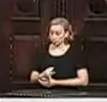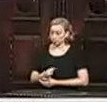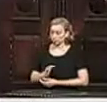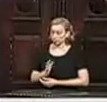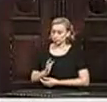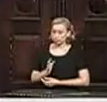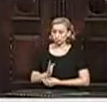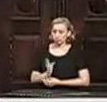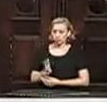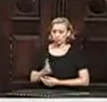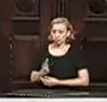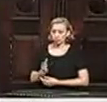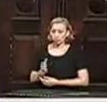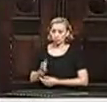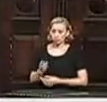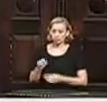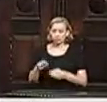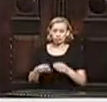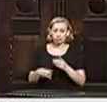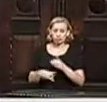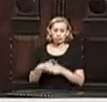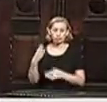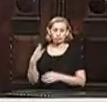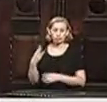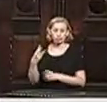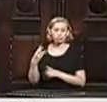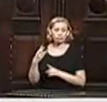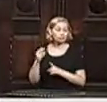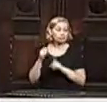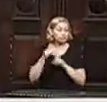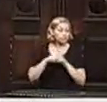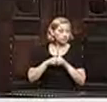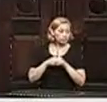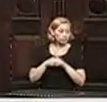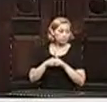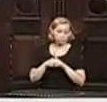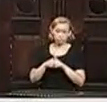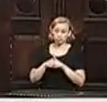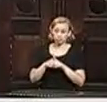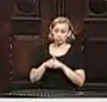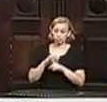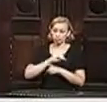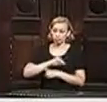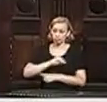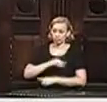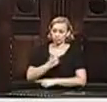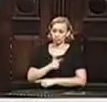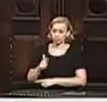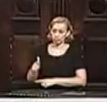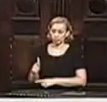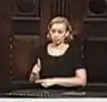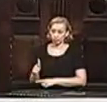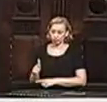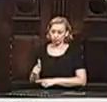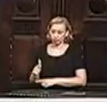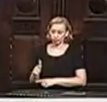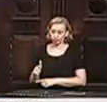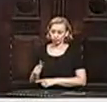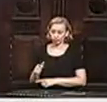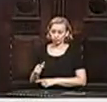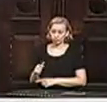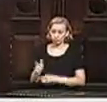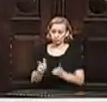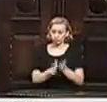no terceiro mês de atraso de salários, sem contar o 13º de 2016. Está na pauta